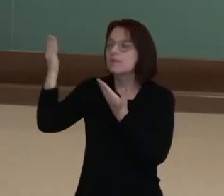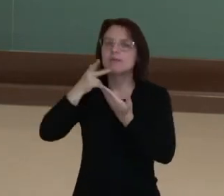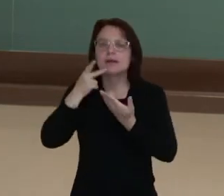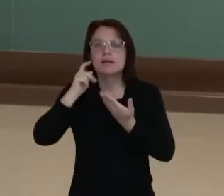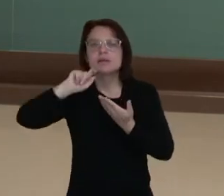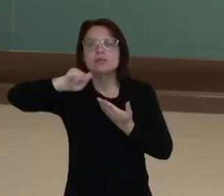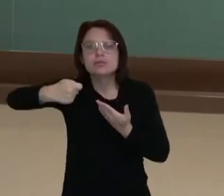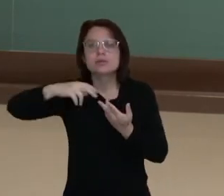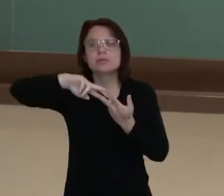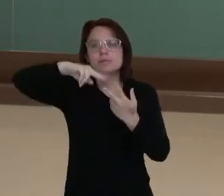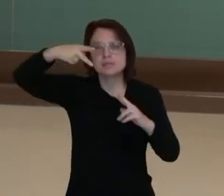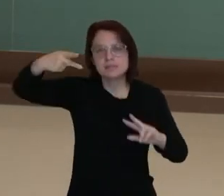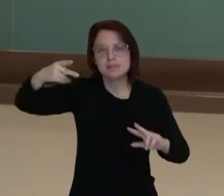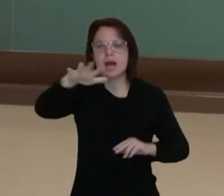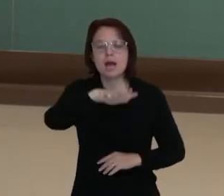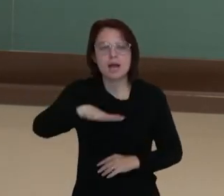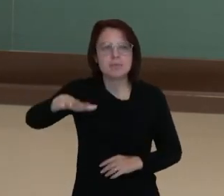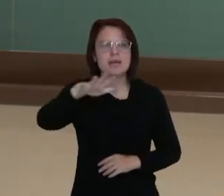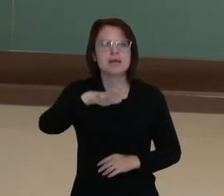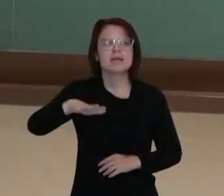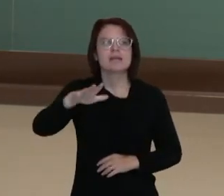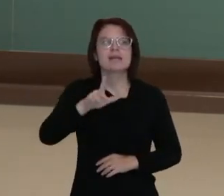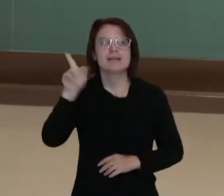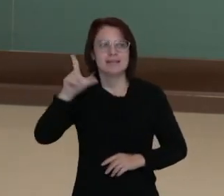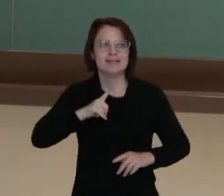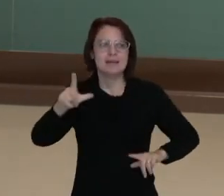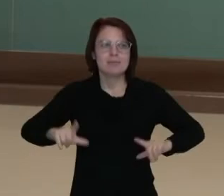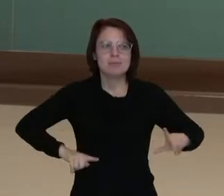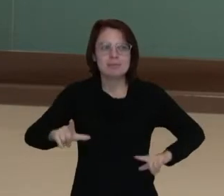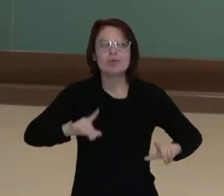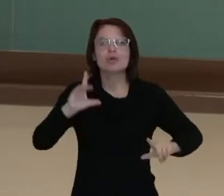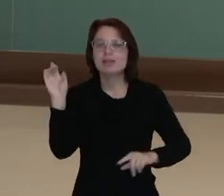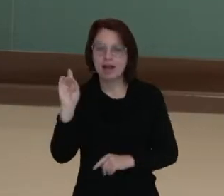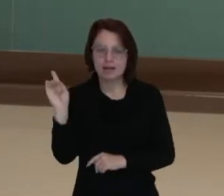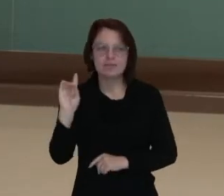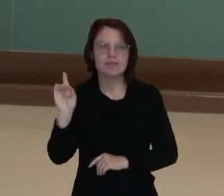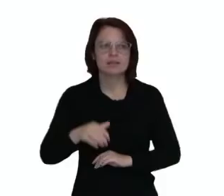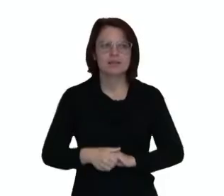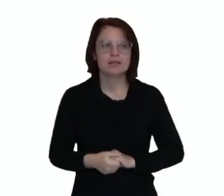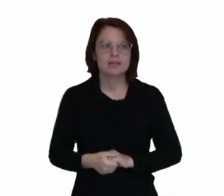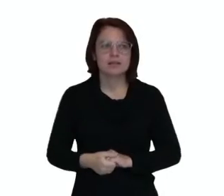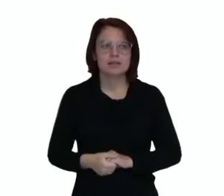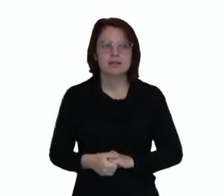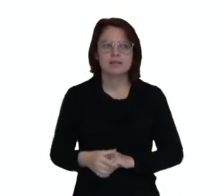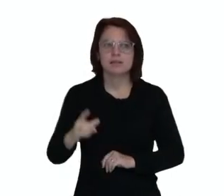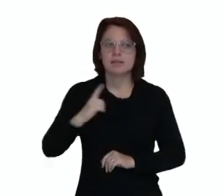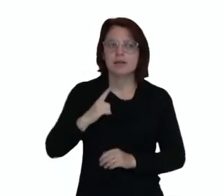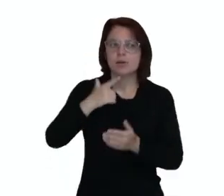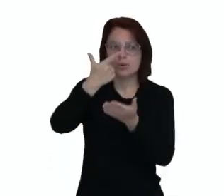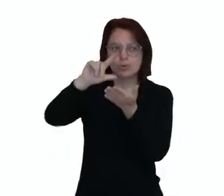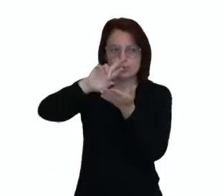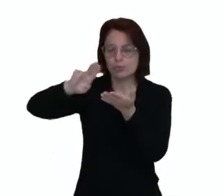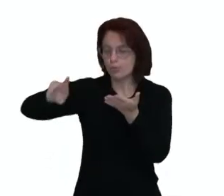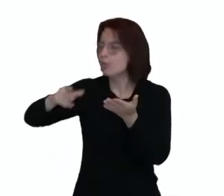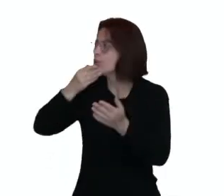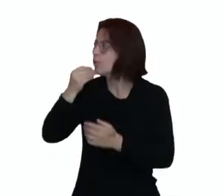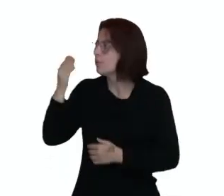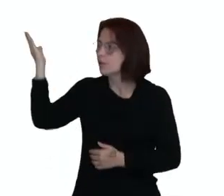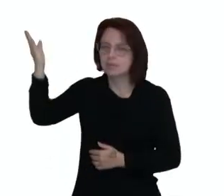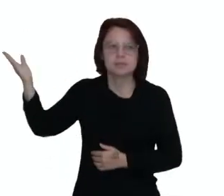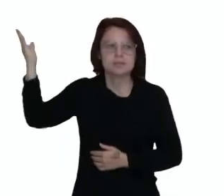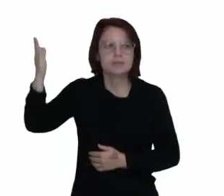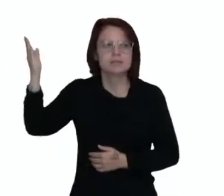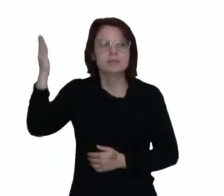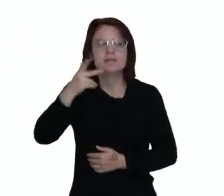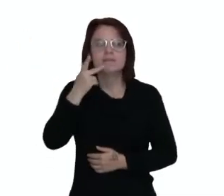genéticas e ambientais. Ele era primo do Darwin, né? Avery, né, e os colegas falaram sobre o